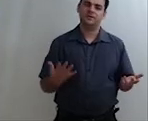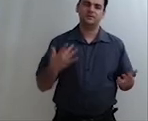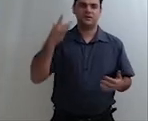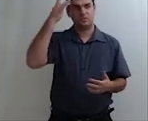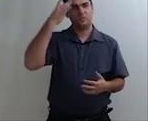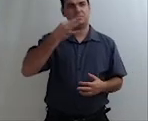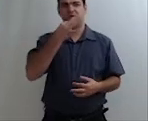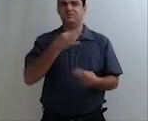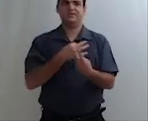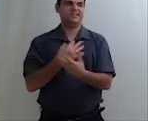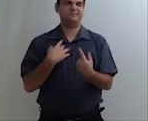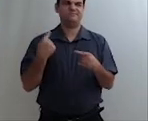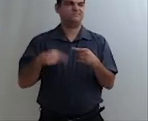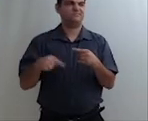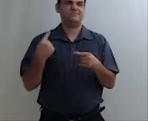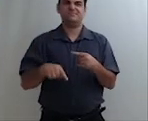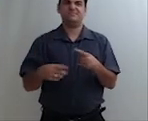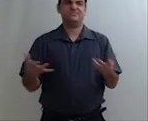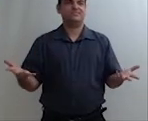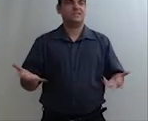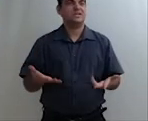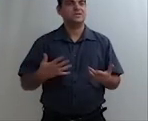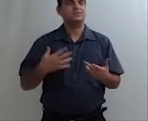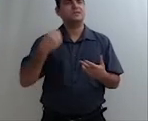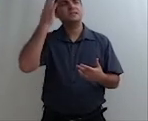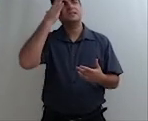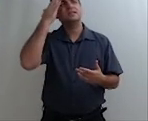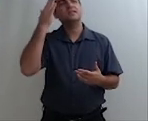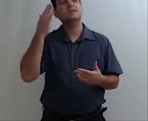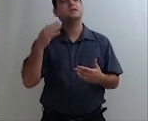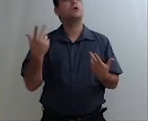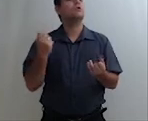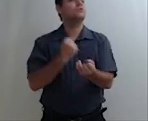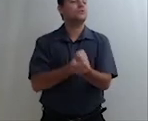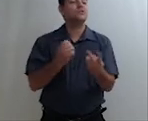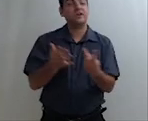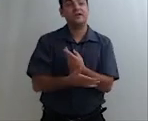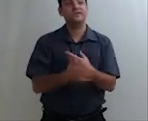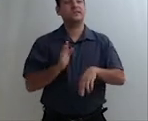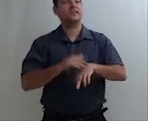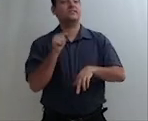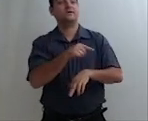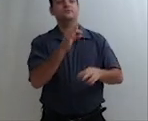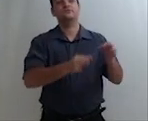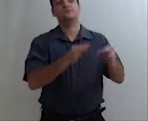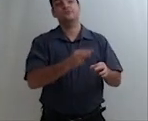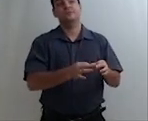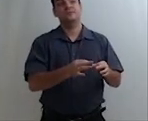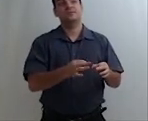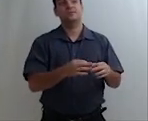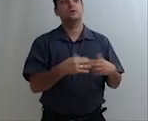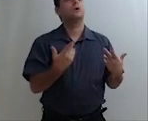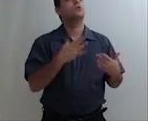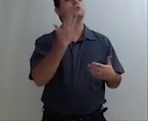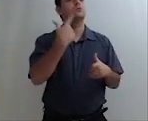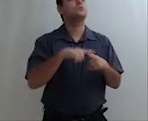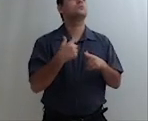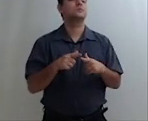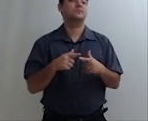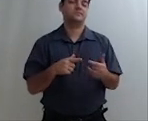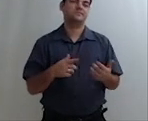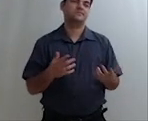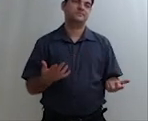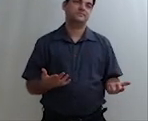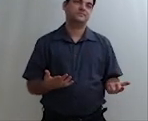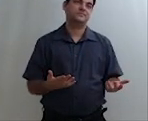não serve para especificar em quais vistos sanáveis pela vida dos aclaratórios teriam incorrido o acordo embargado não há